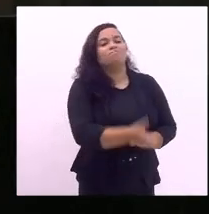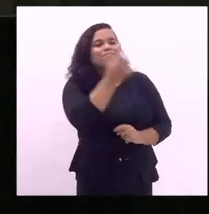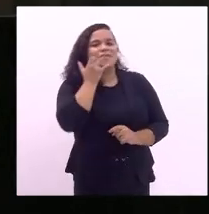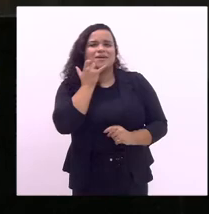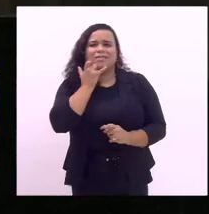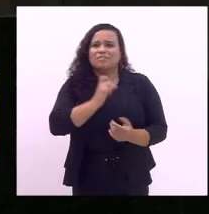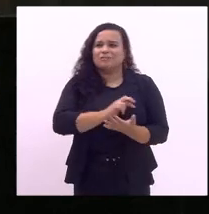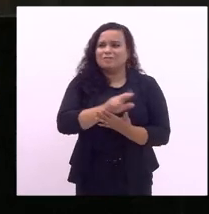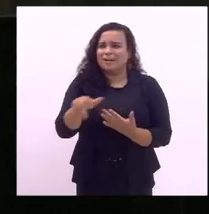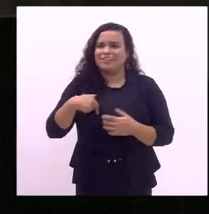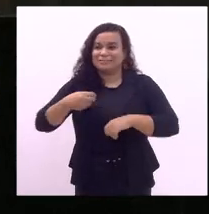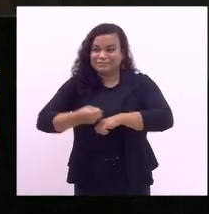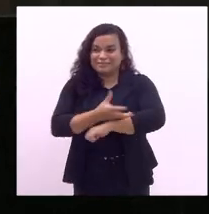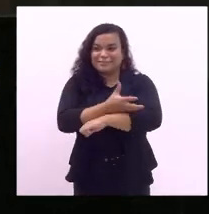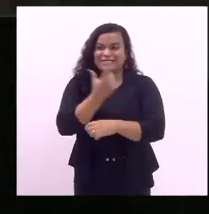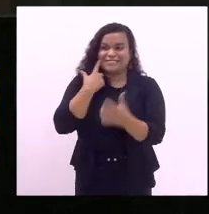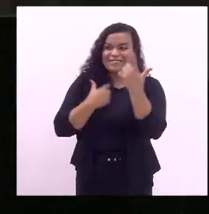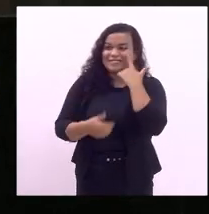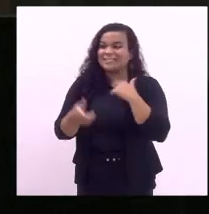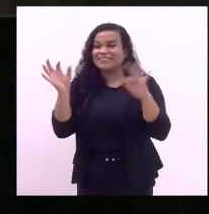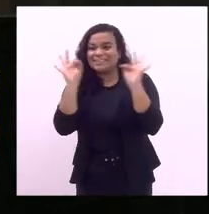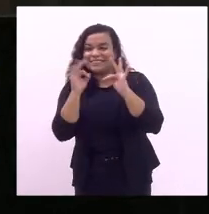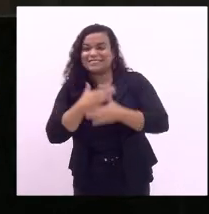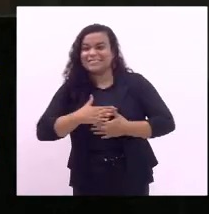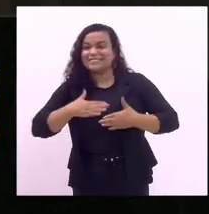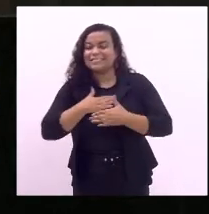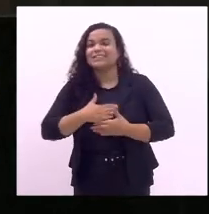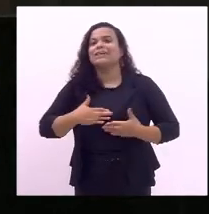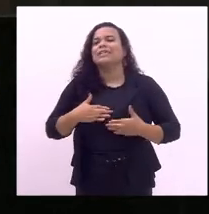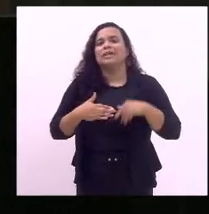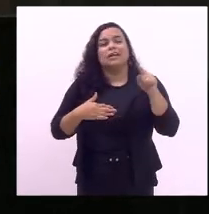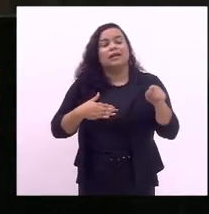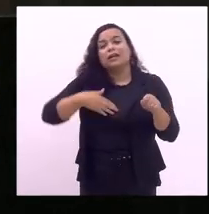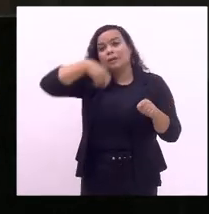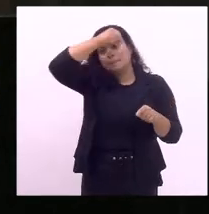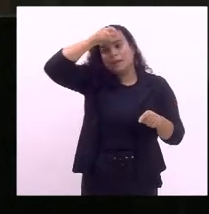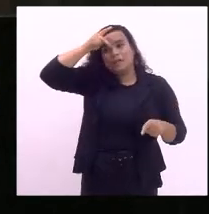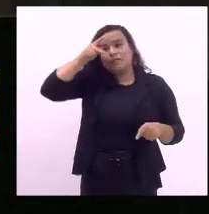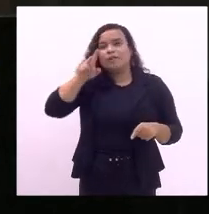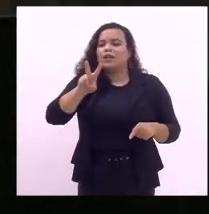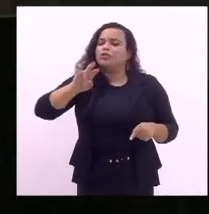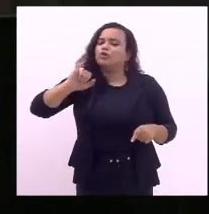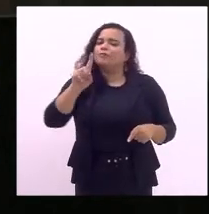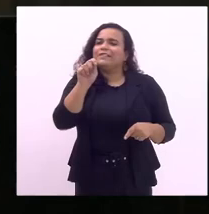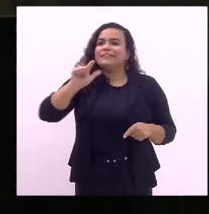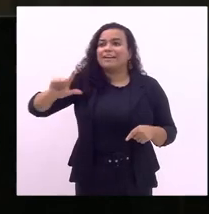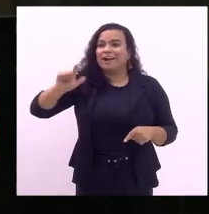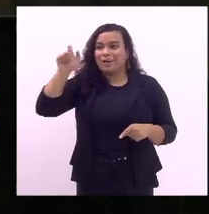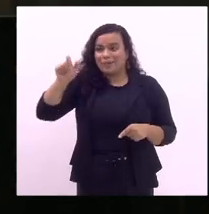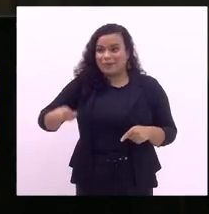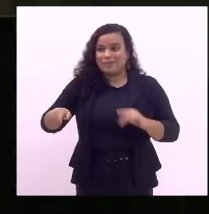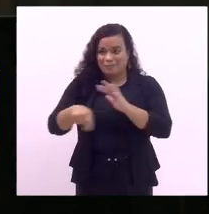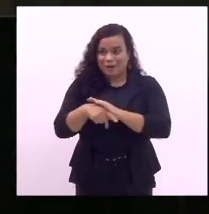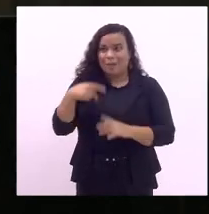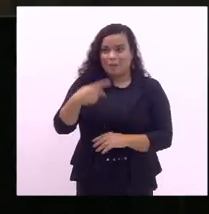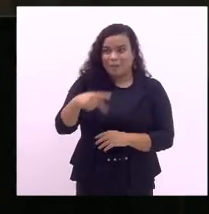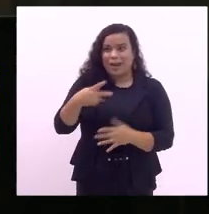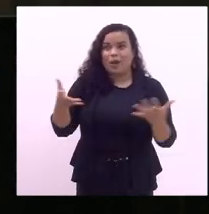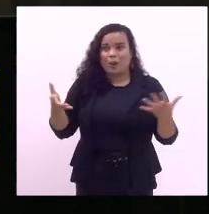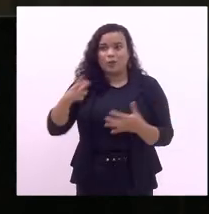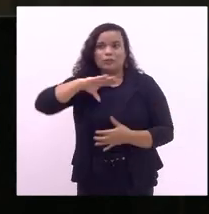ligações, né, emocionadas, não só do prefeito Vidal de Paraty, que se encontra em